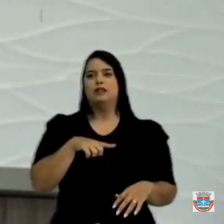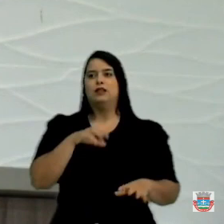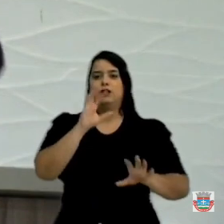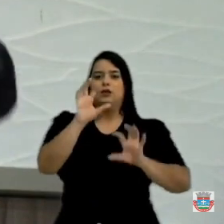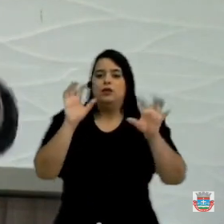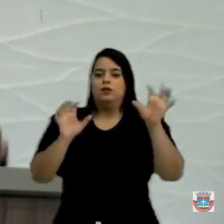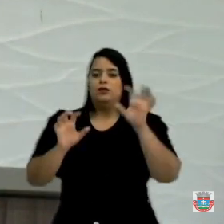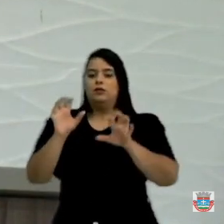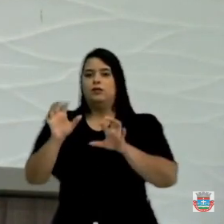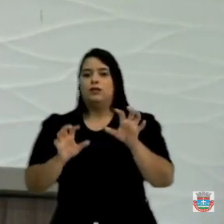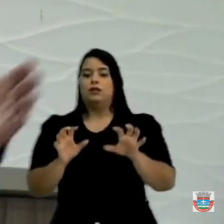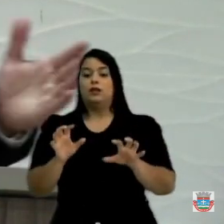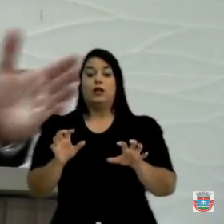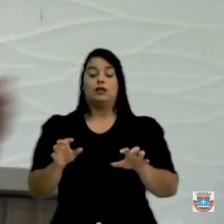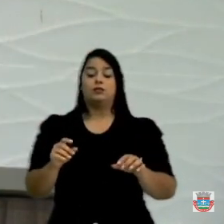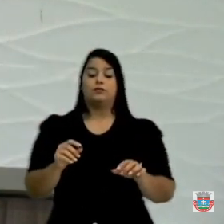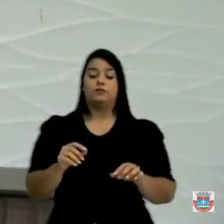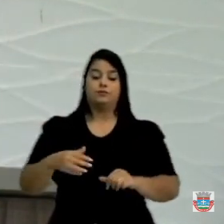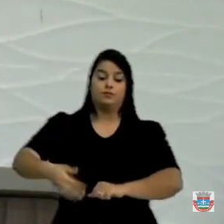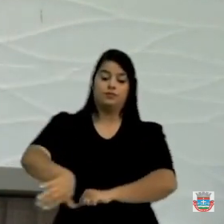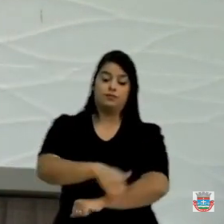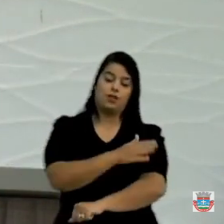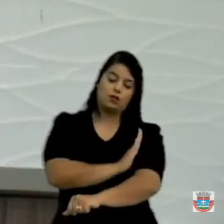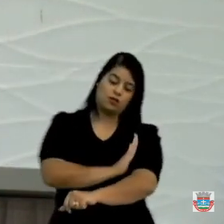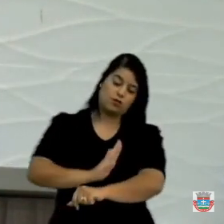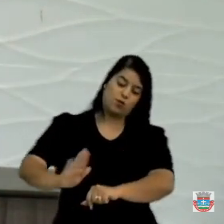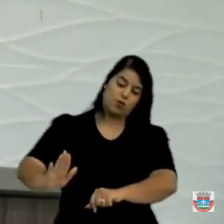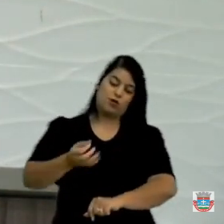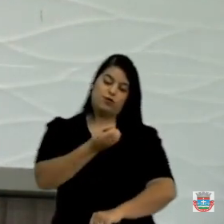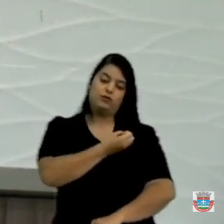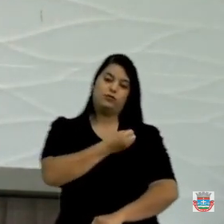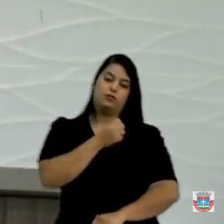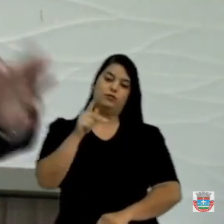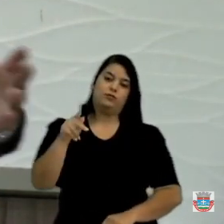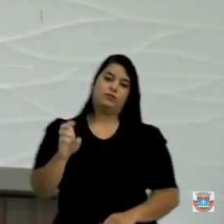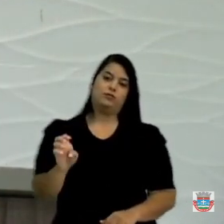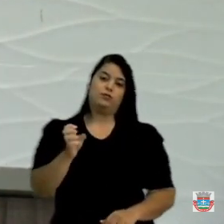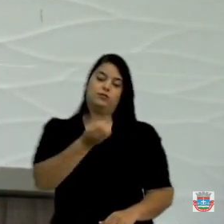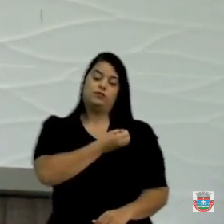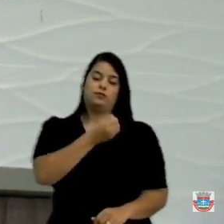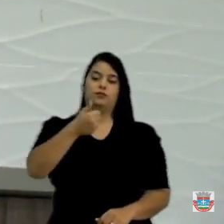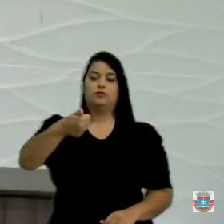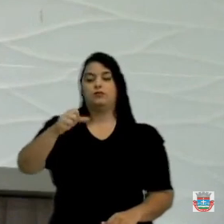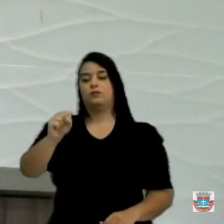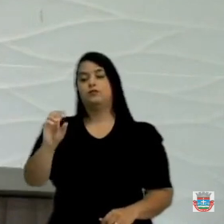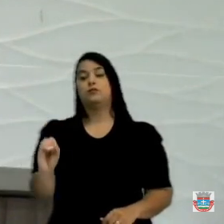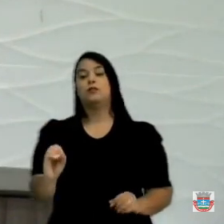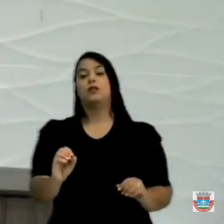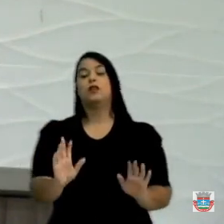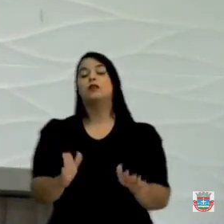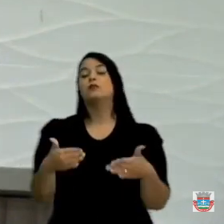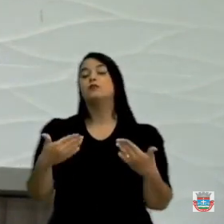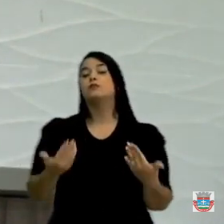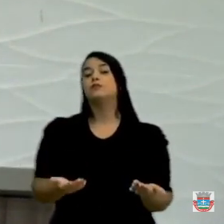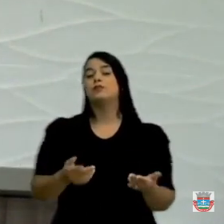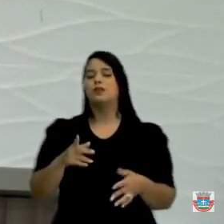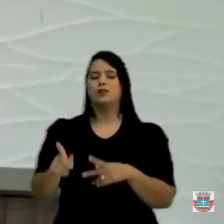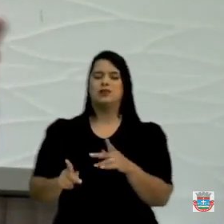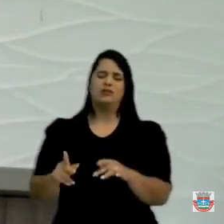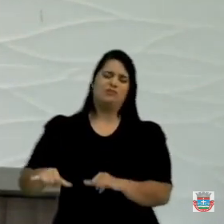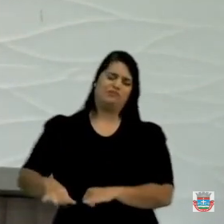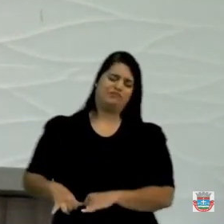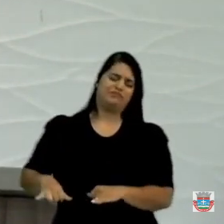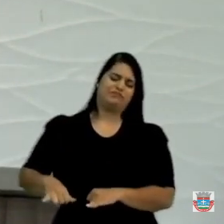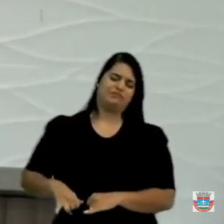na PS-180. E até agora, já é final do ano, e cadê o recapeamento? O povo sofrendo.